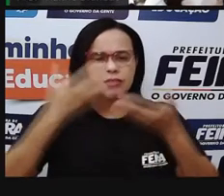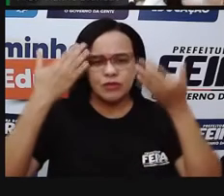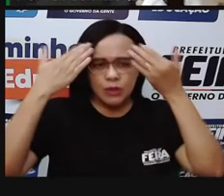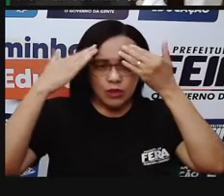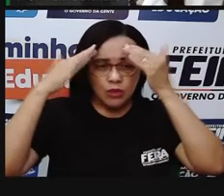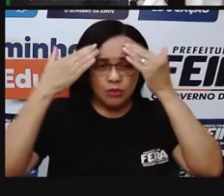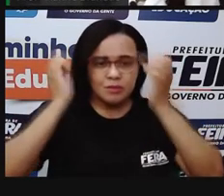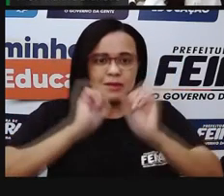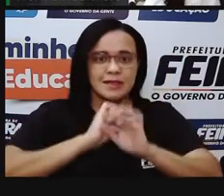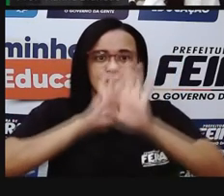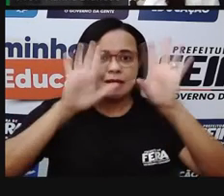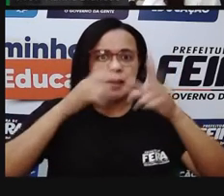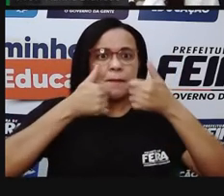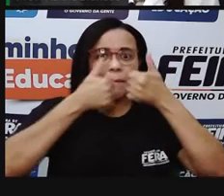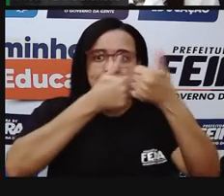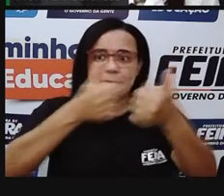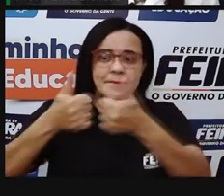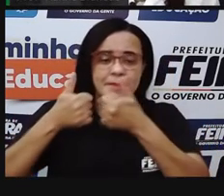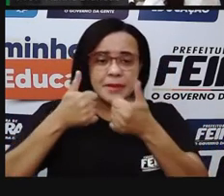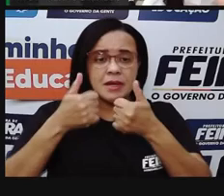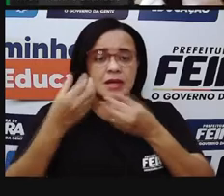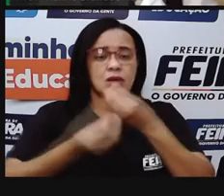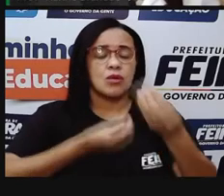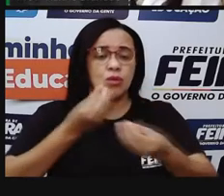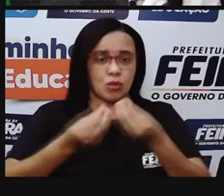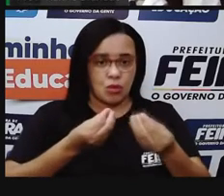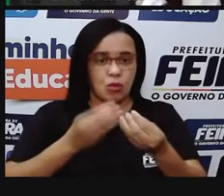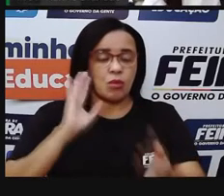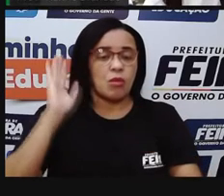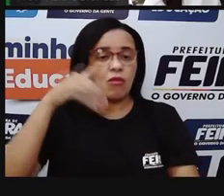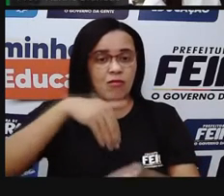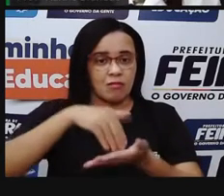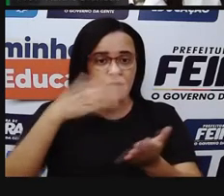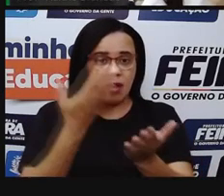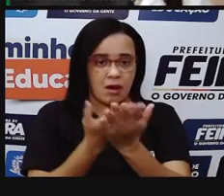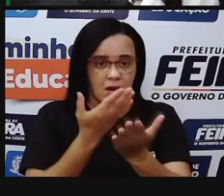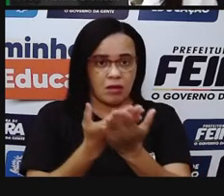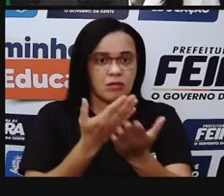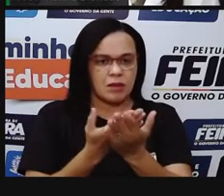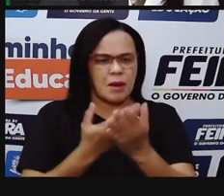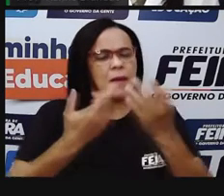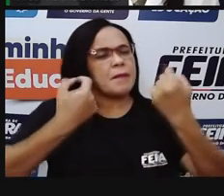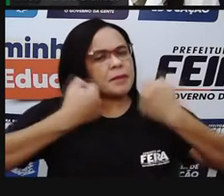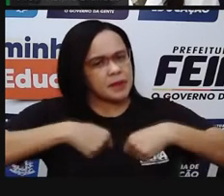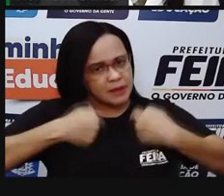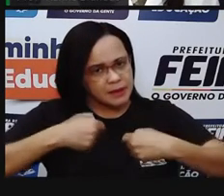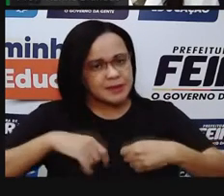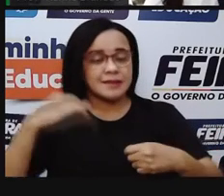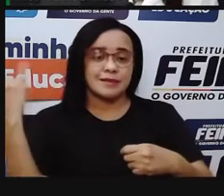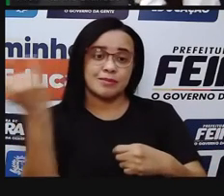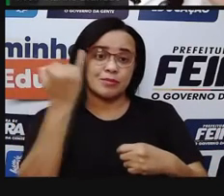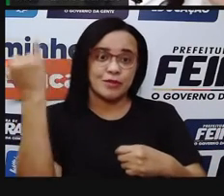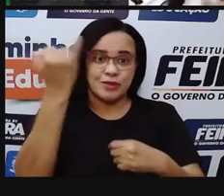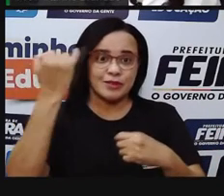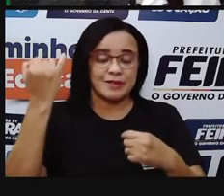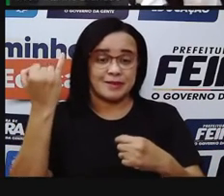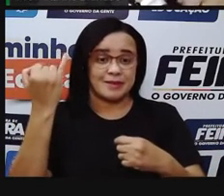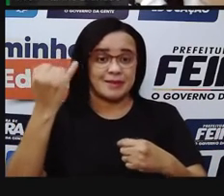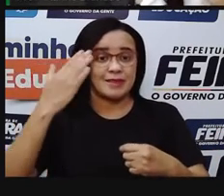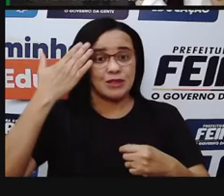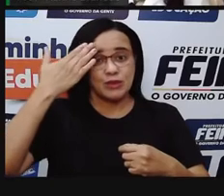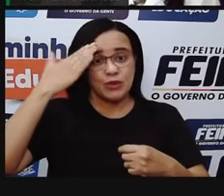tenham, né, uma noção sobre esses objetivos, que vocês compreendam um pouco mais sobre a diversidade biológica, que